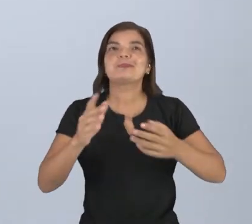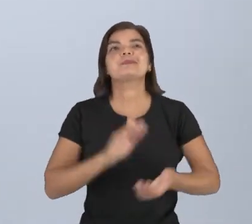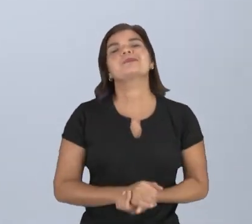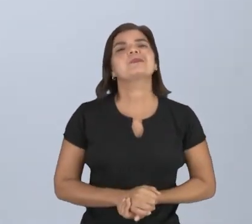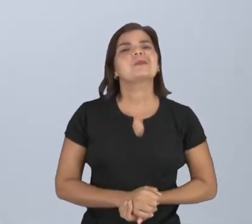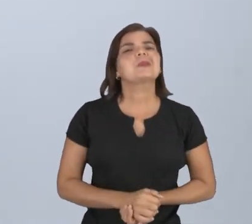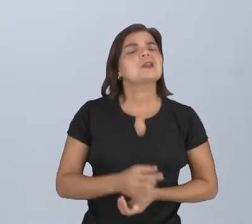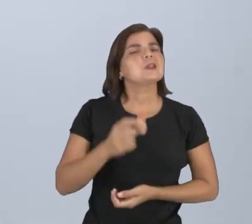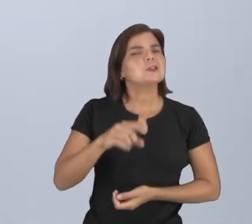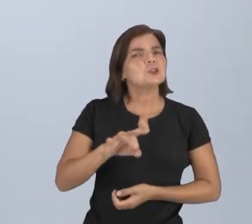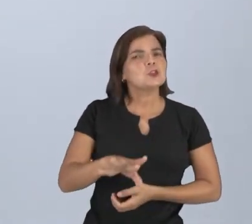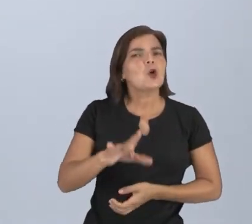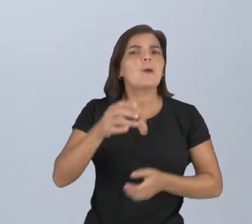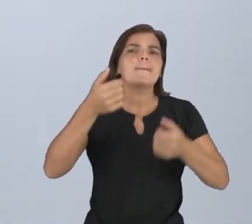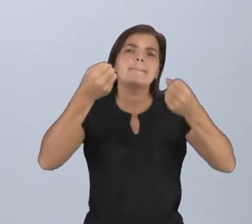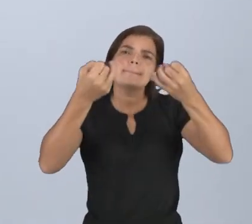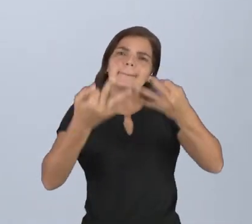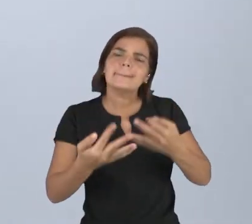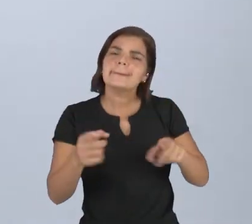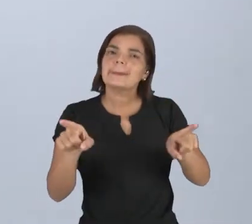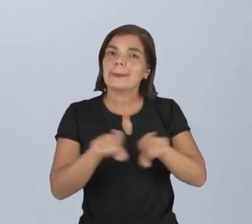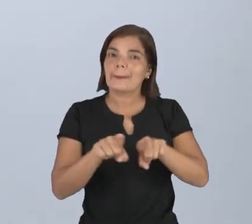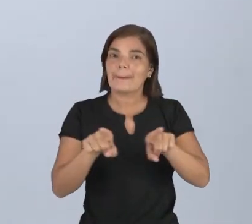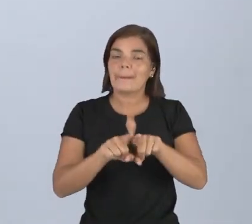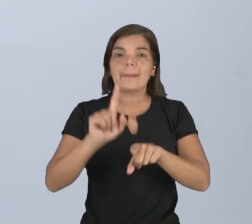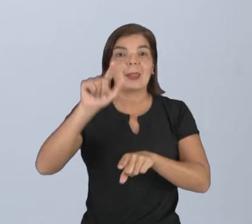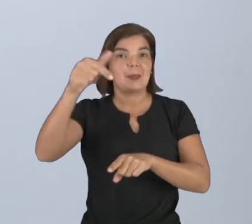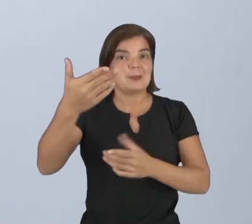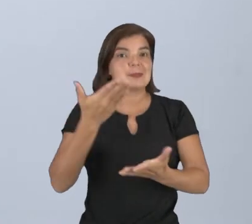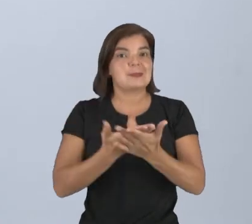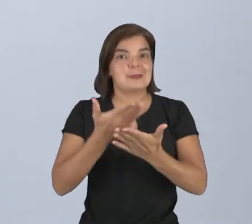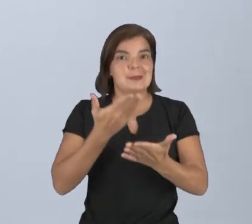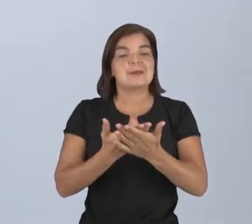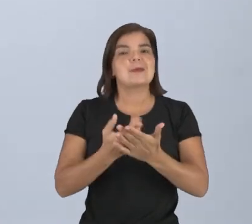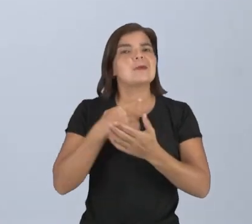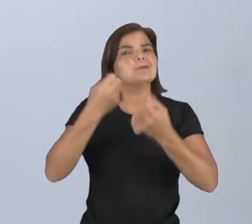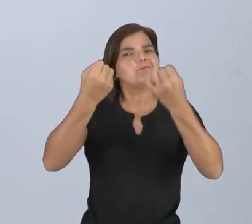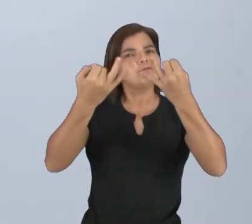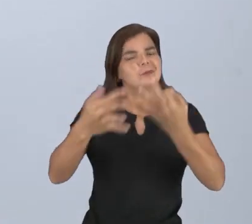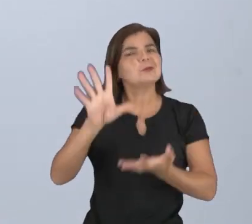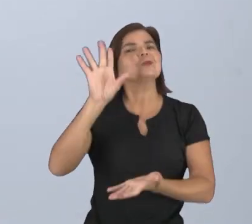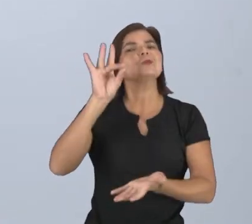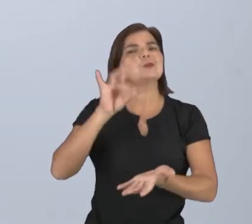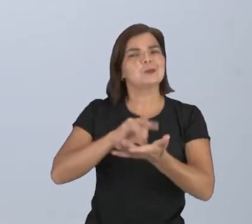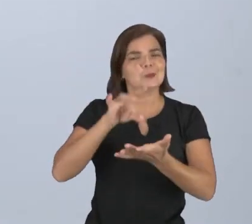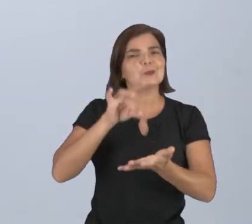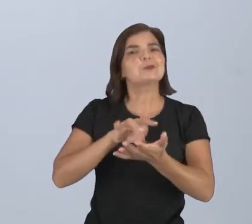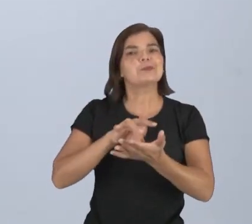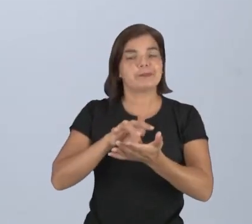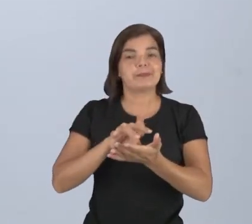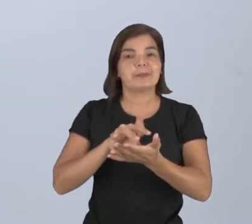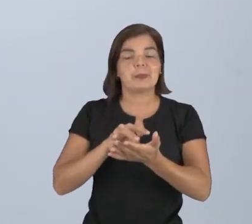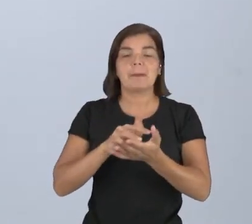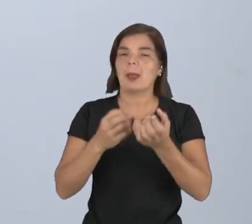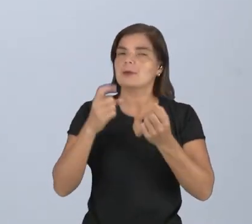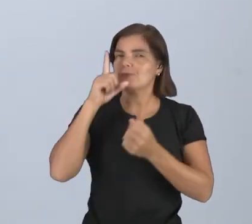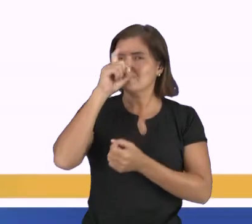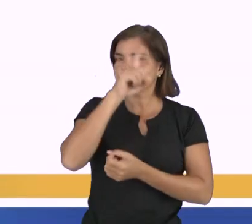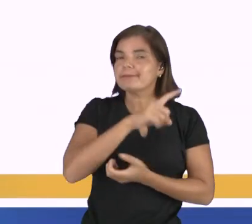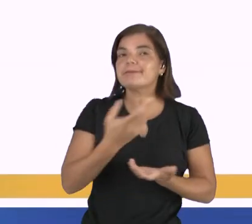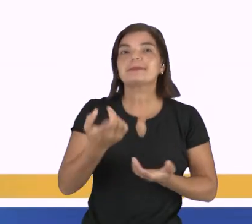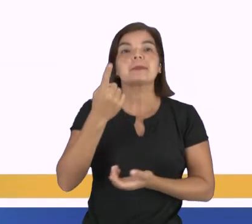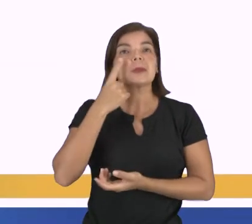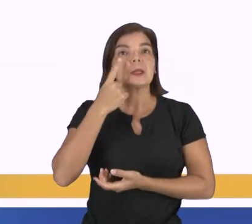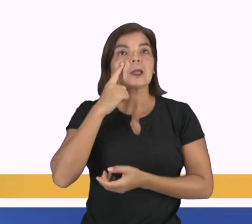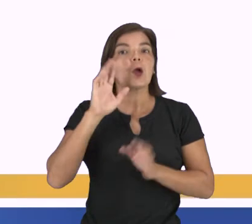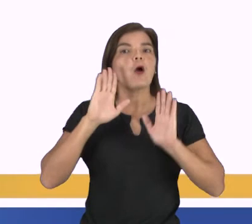E aí, só para a gente terminar essa parte, porque a nossa próxima parte vai ser para falar de fato aí sobre essa questão mais pesada, a